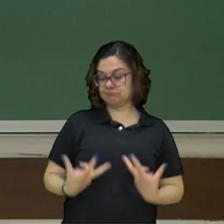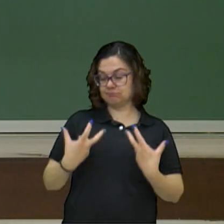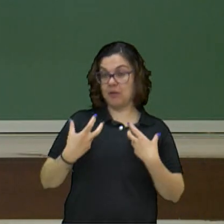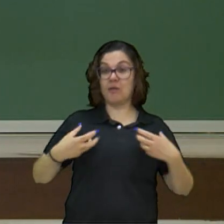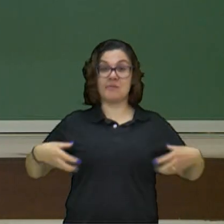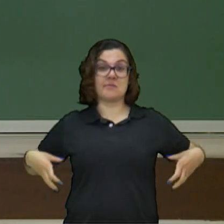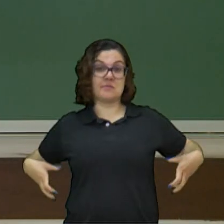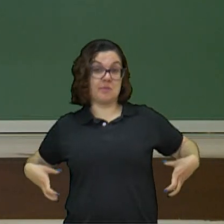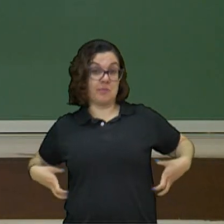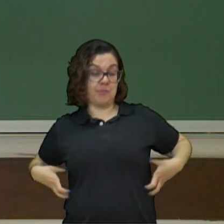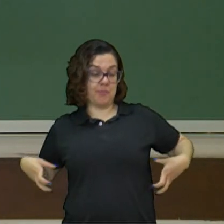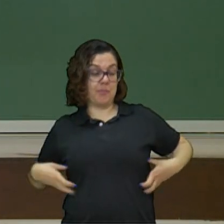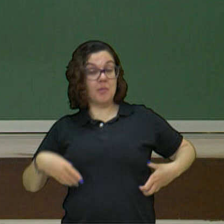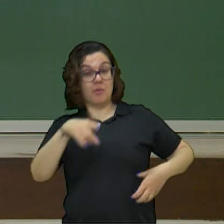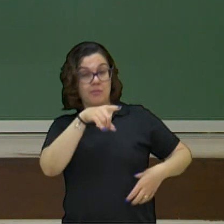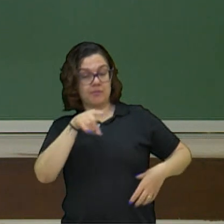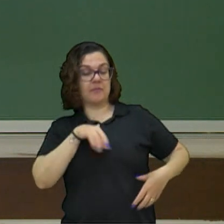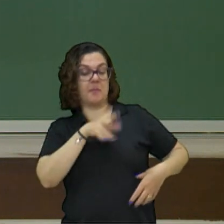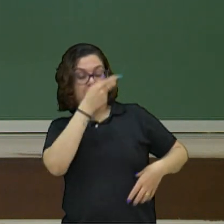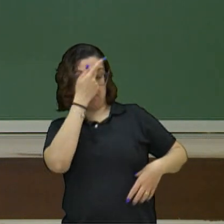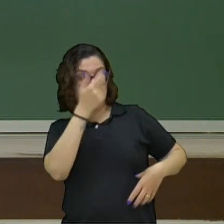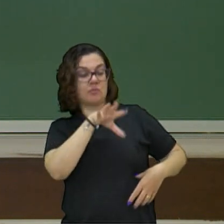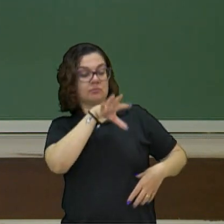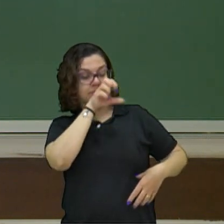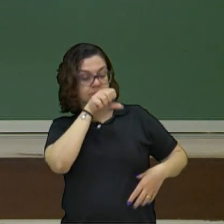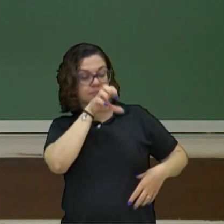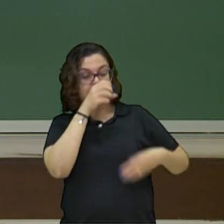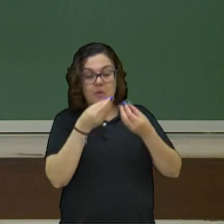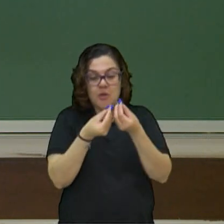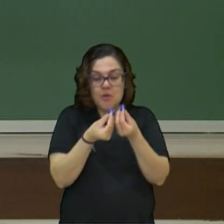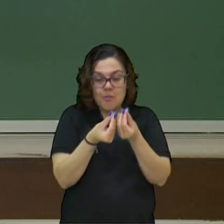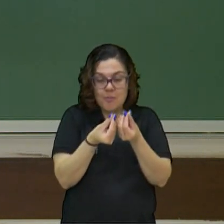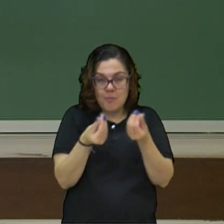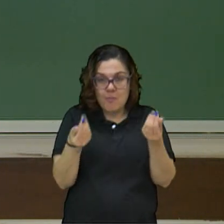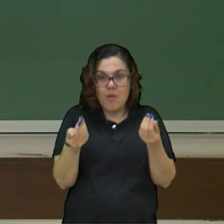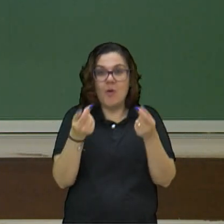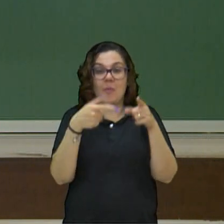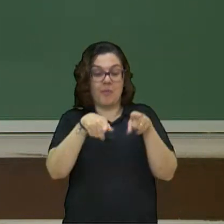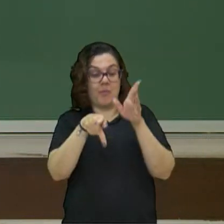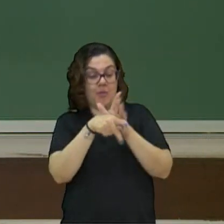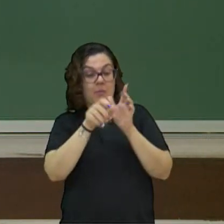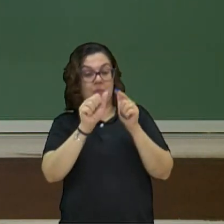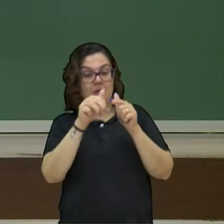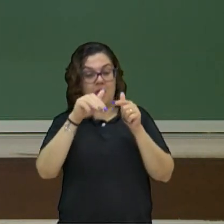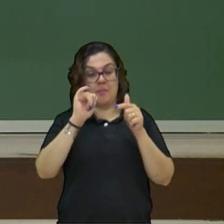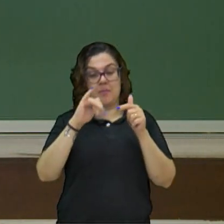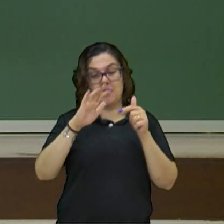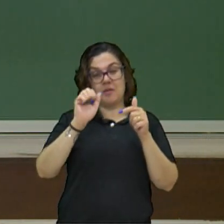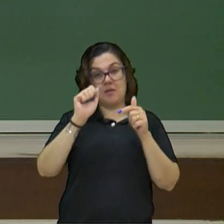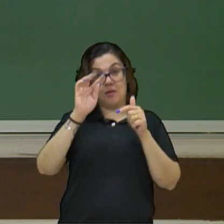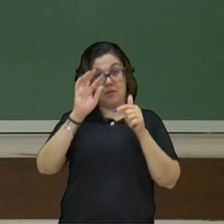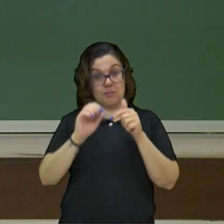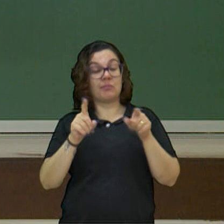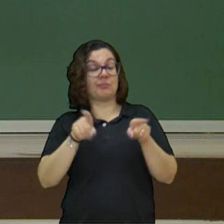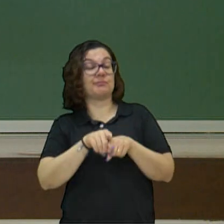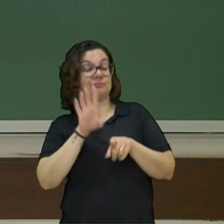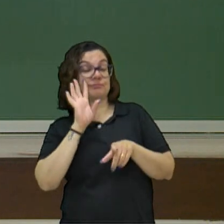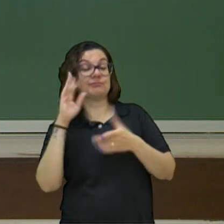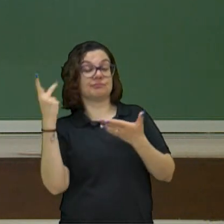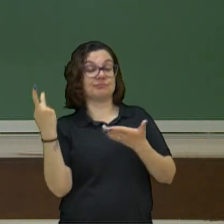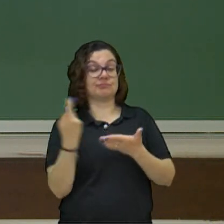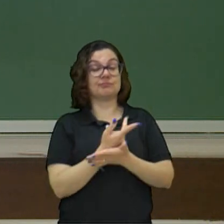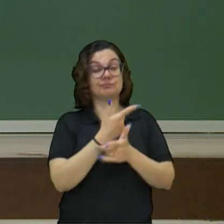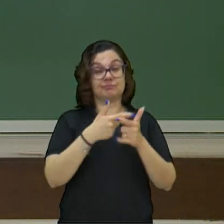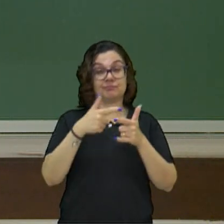nós vimos que há a inalação prolongada das fibras do asbesto ou amianto como nós conhecemos aqui pode trazer